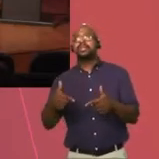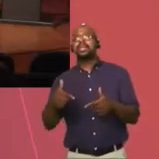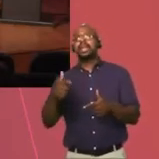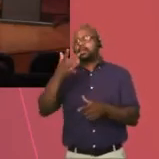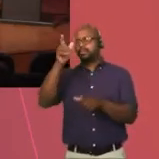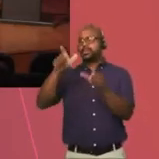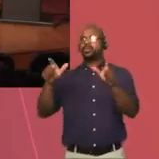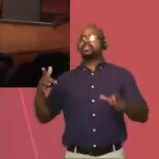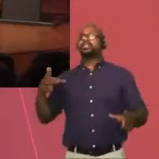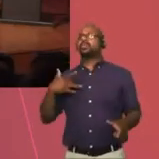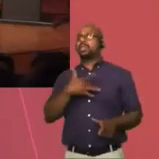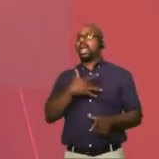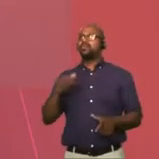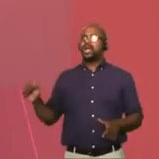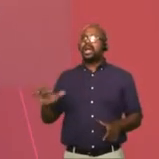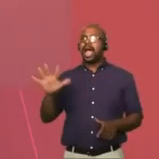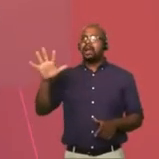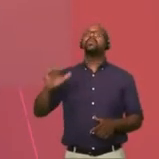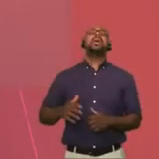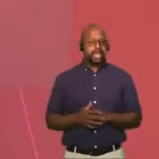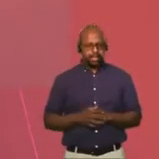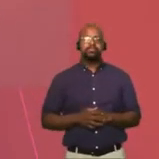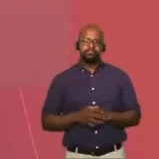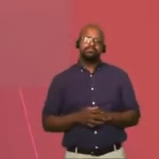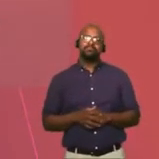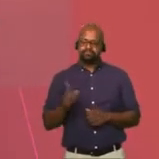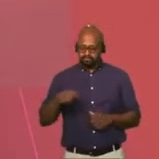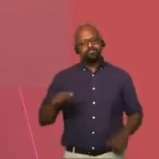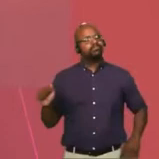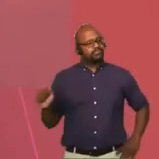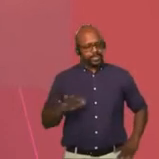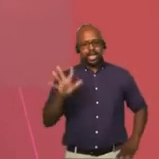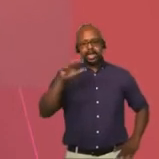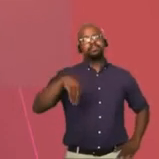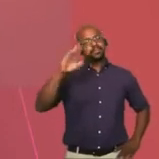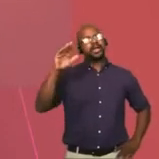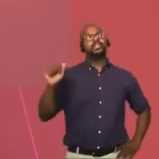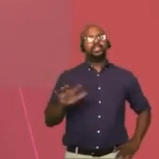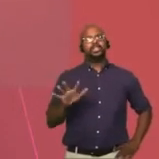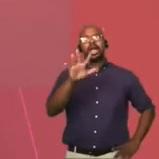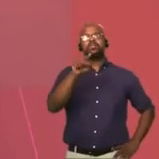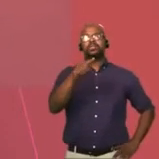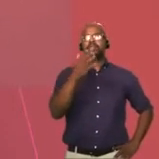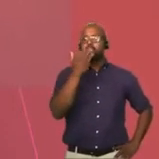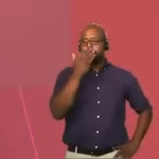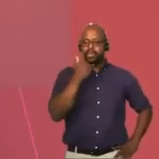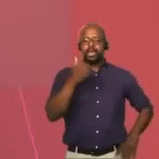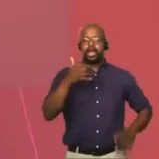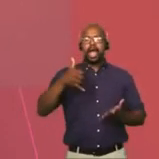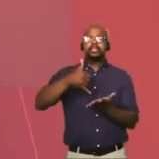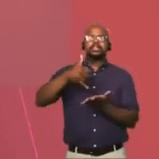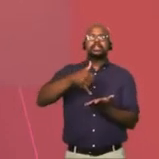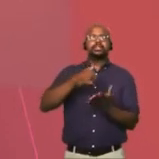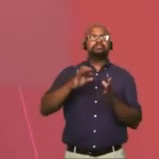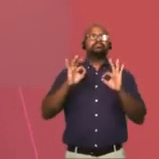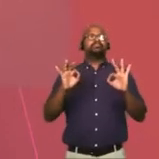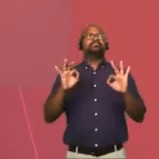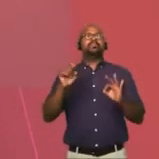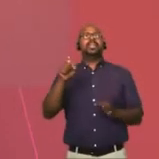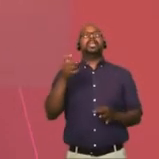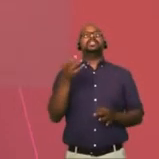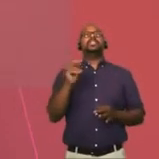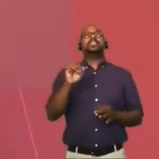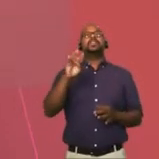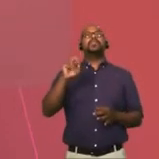a pessoa ser saudável é caro é e é mais caro você comer tomar azeite extravirgem